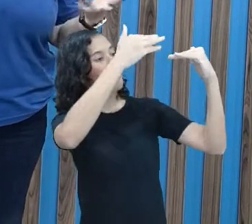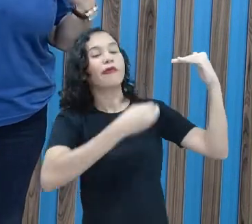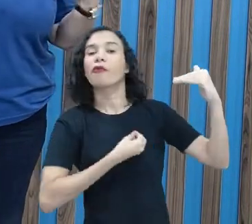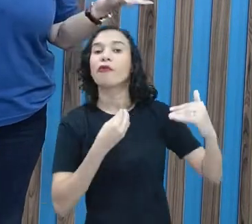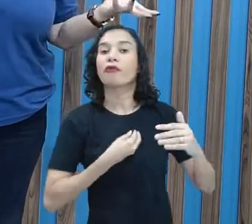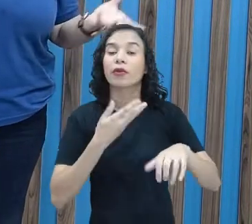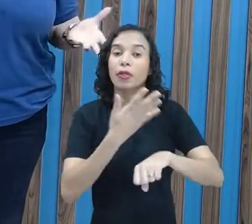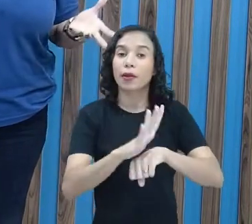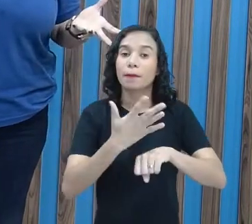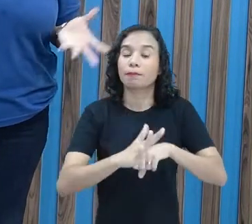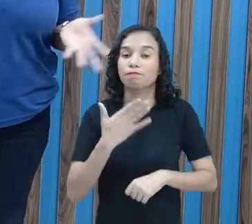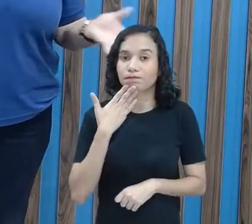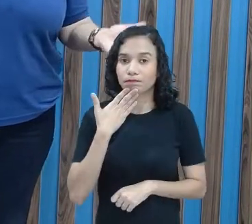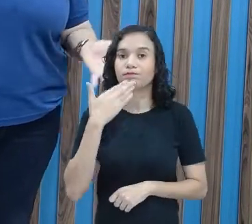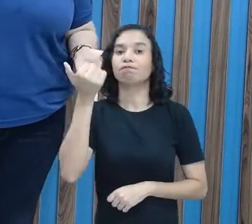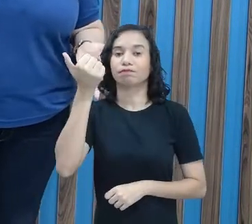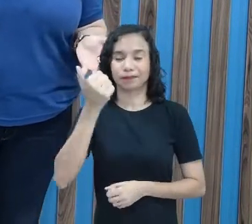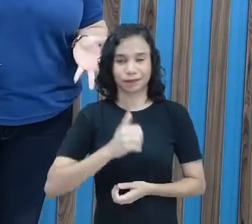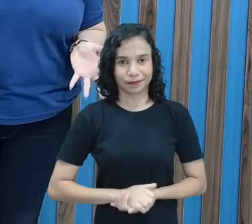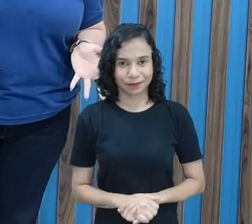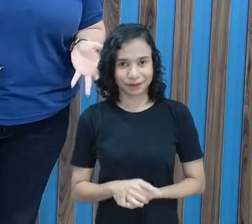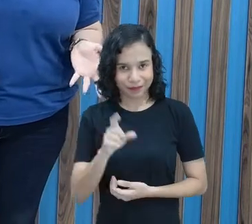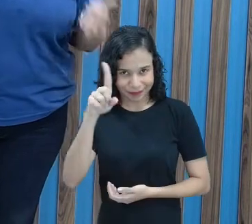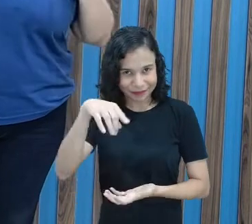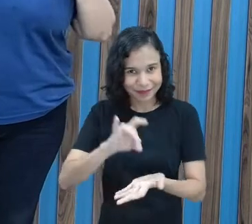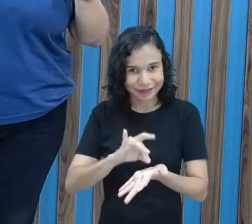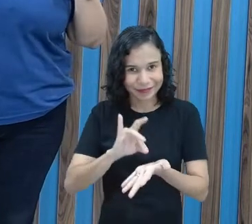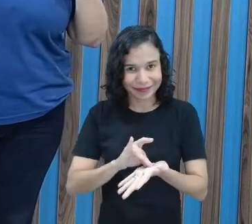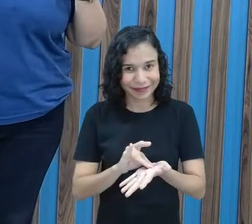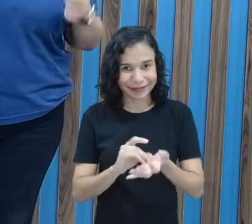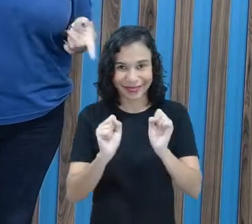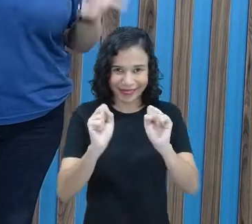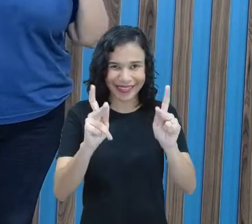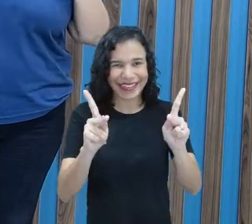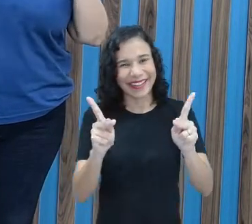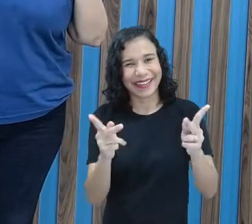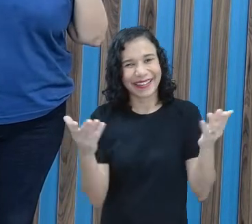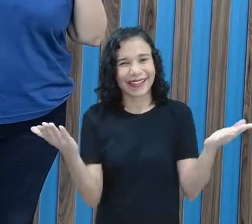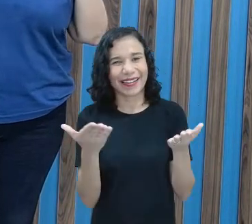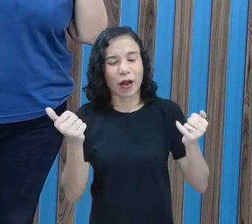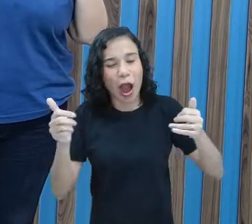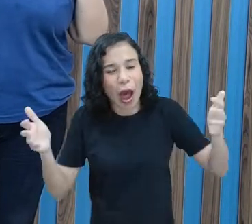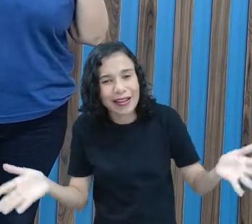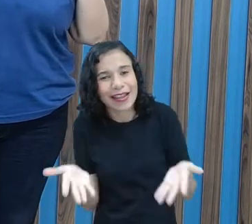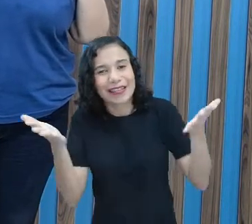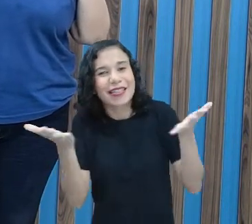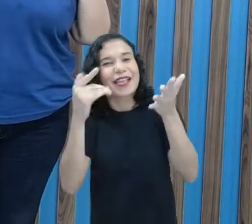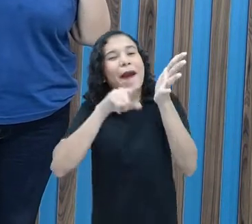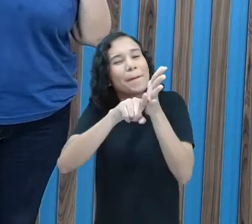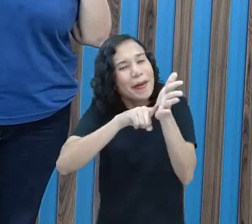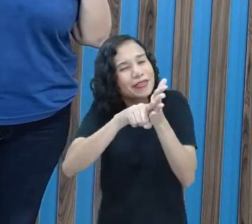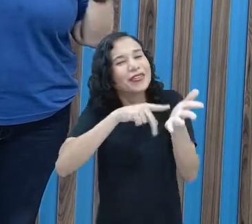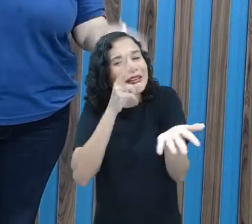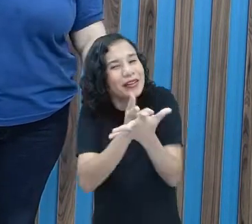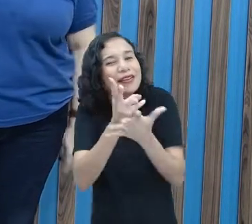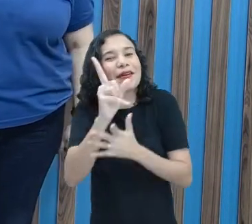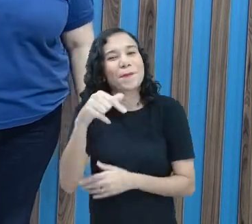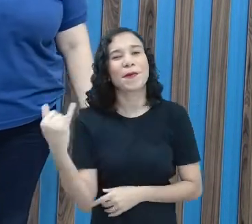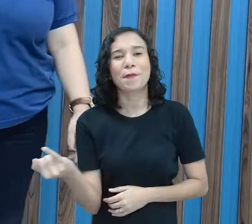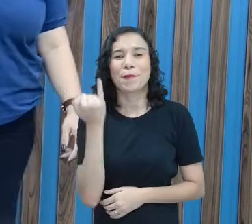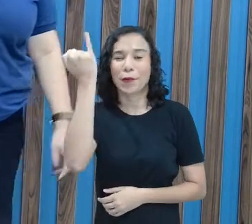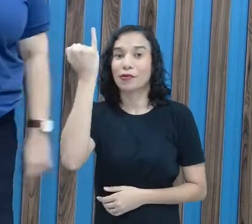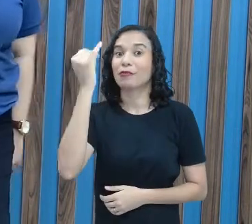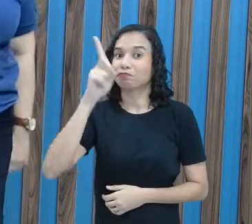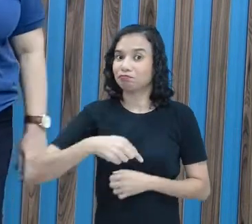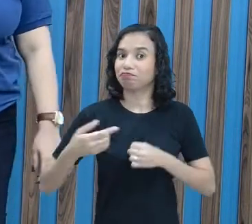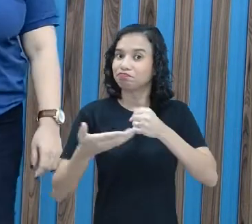um cotidiano cada vez melhor. Não é isso? Pronto. Então, incentiva a pesquisa aí, galera, que é importantíssimo, né?